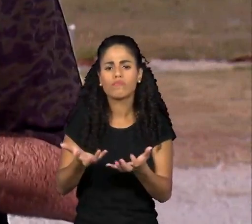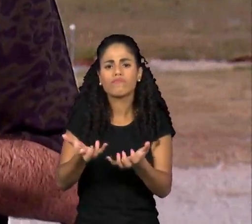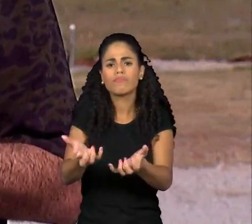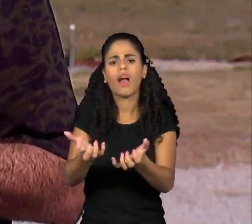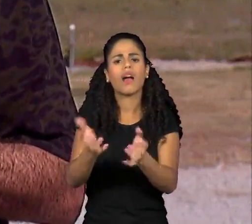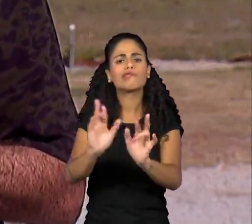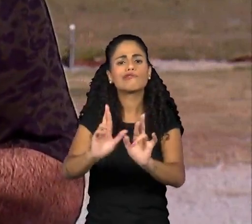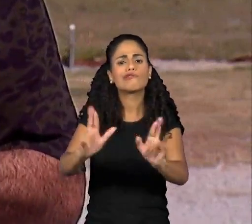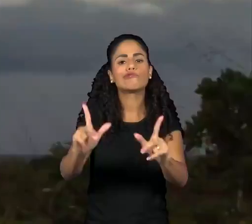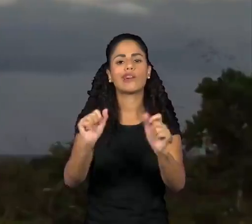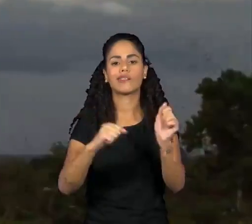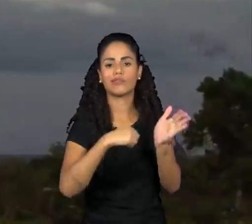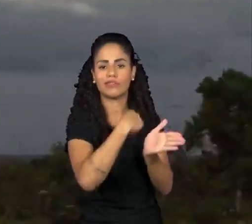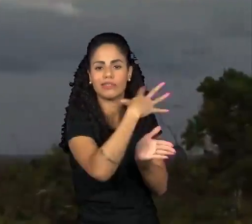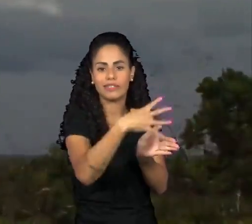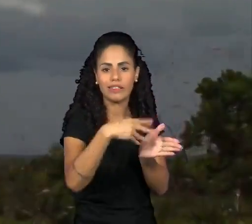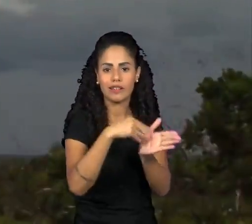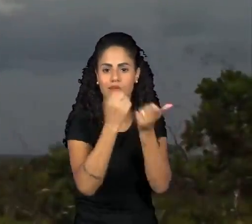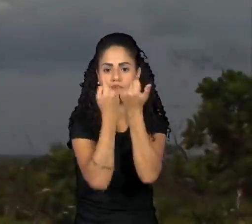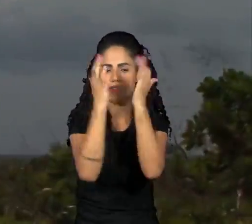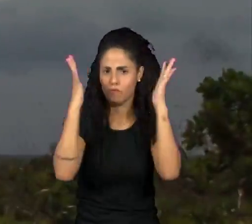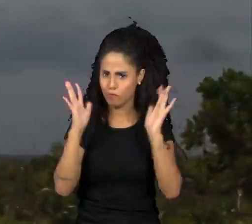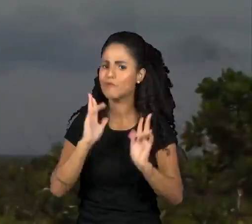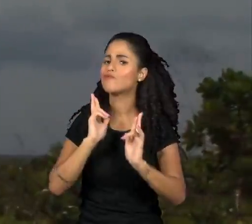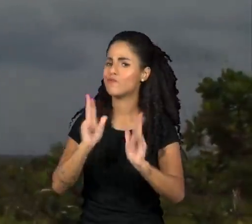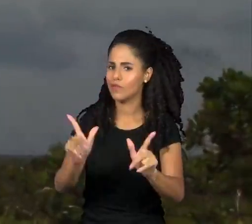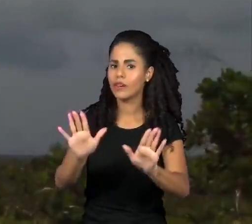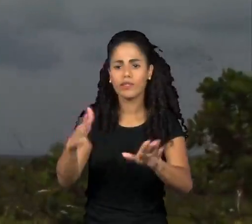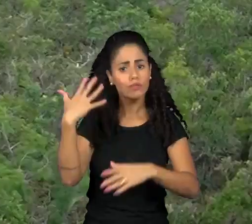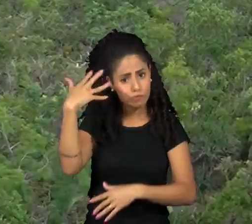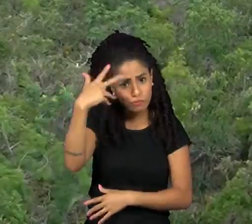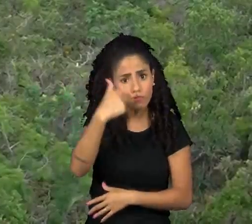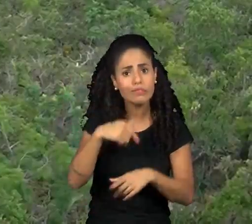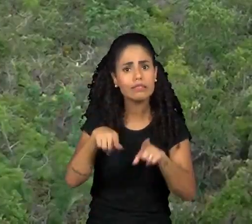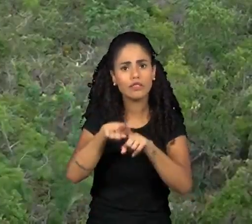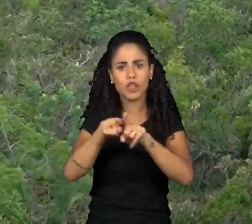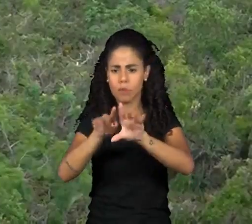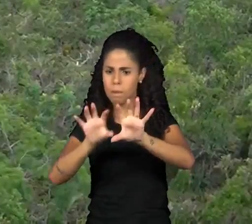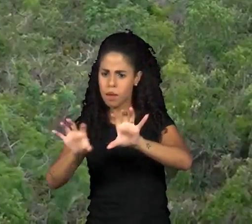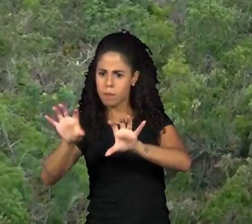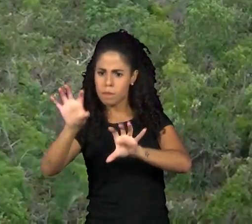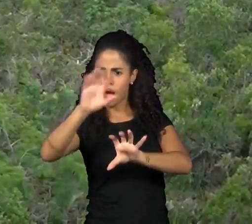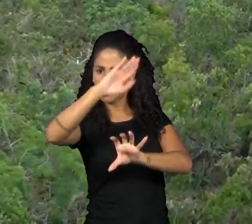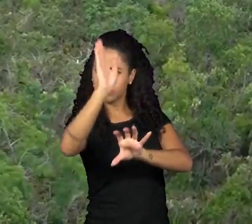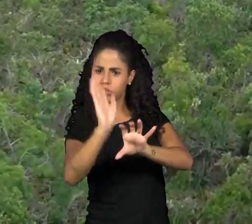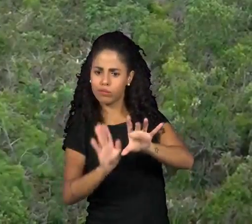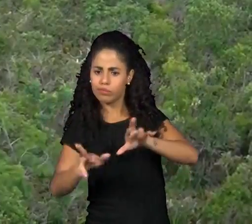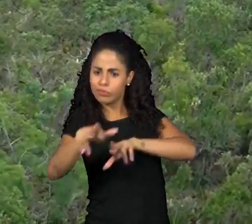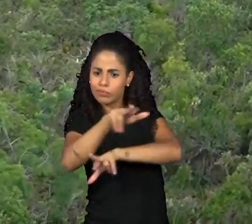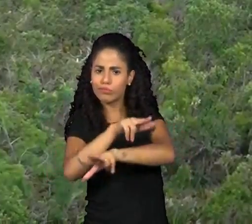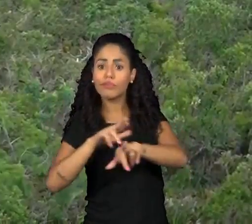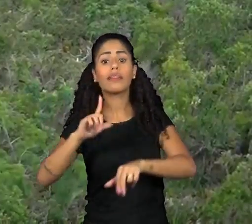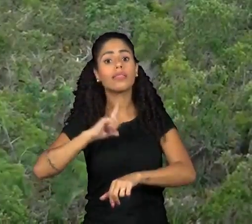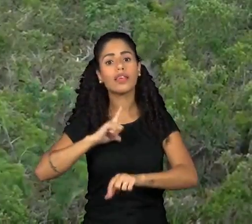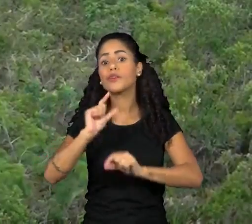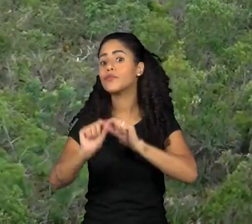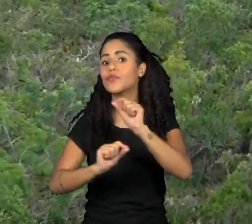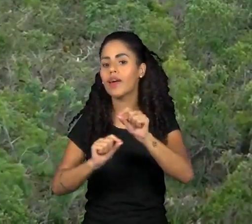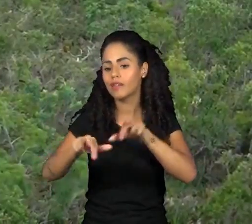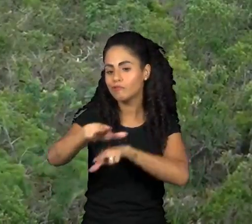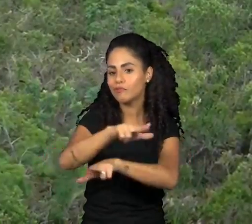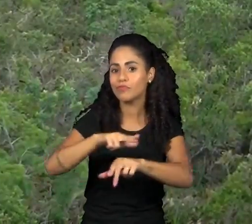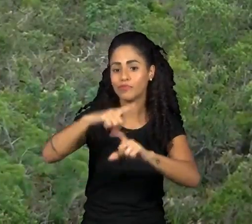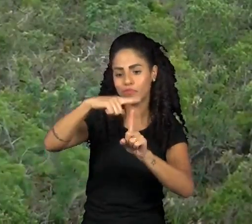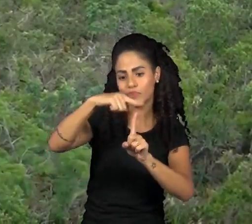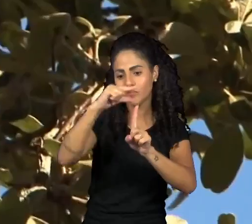tipo, mas o Cerrado, na verdade, ele é estonteantemente lindo. Ele é a savana mais biodiversa de vegetação do planeta